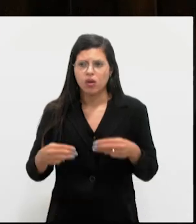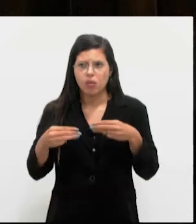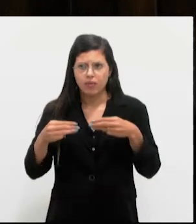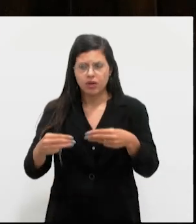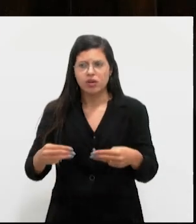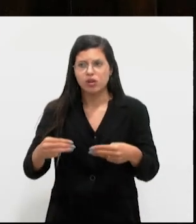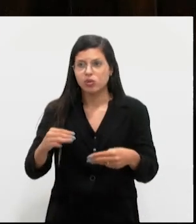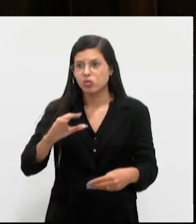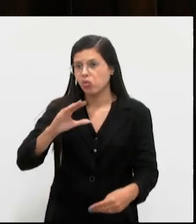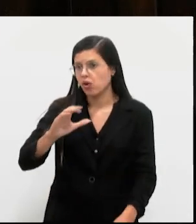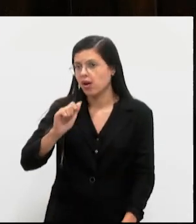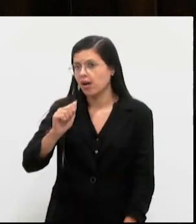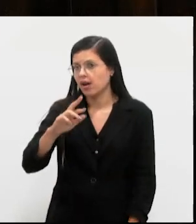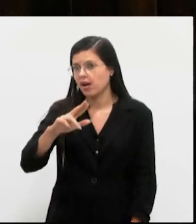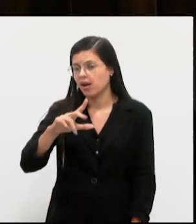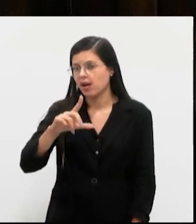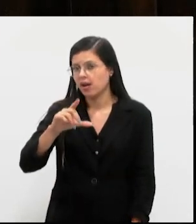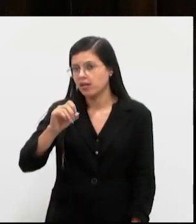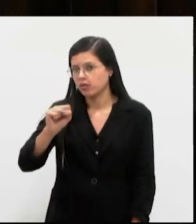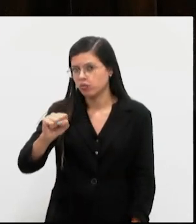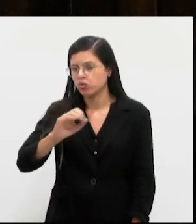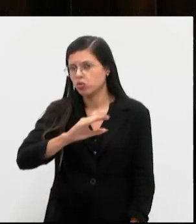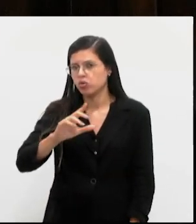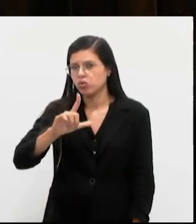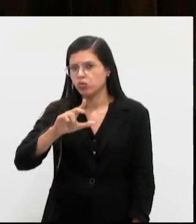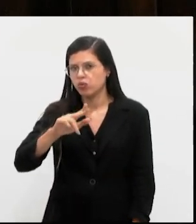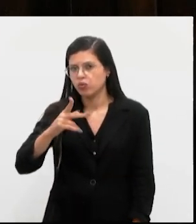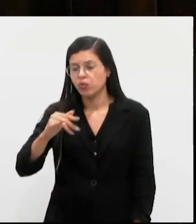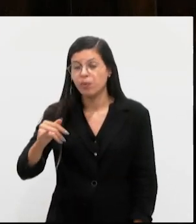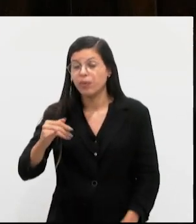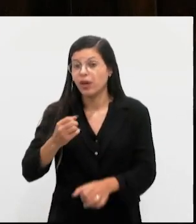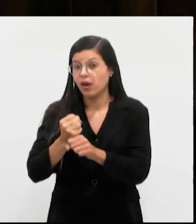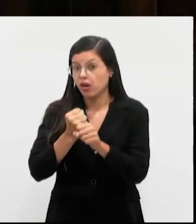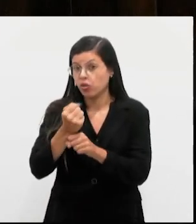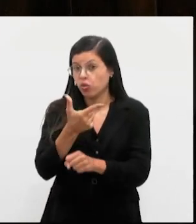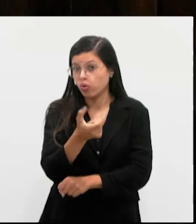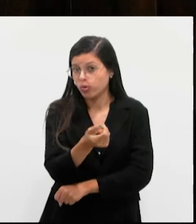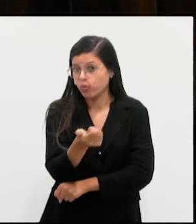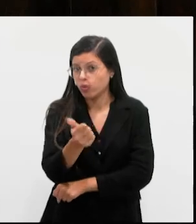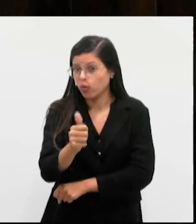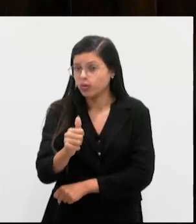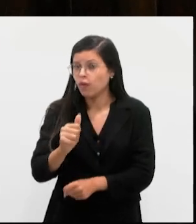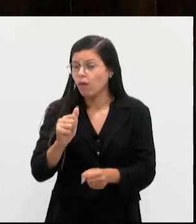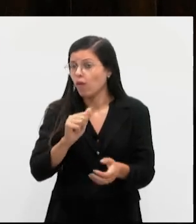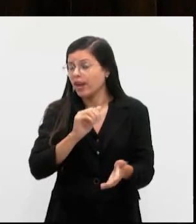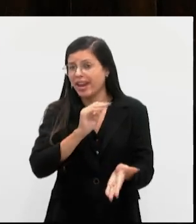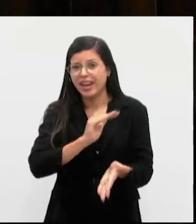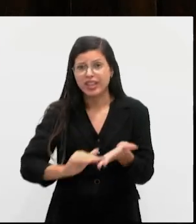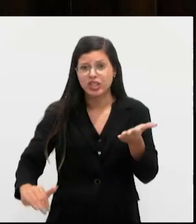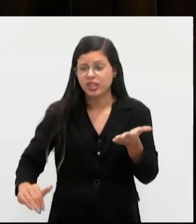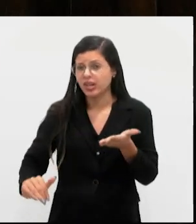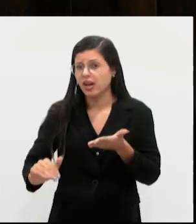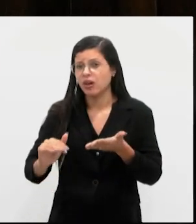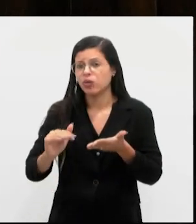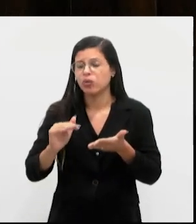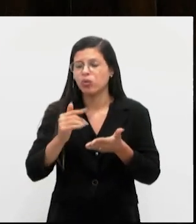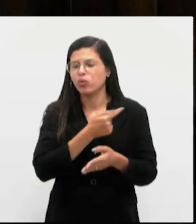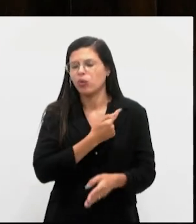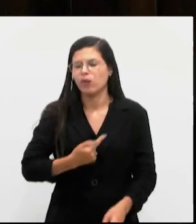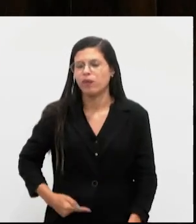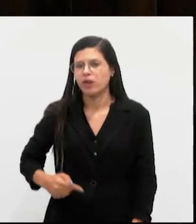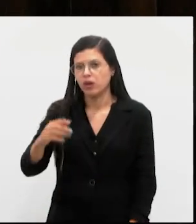Lupe, aquele que em 2011 foi retirado do governo Dilma, exonerado do governo